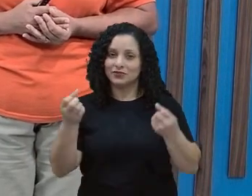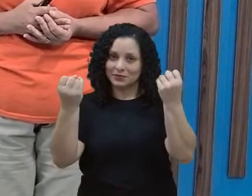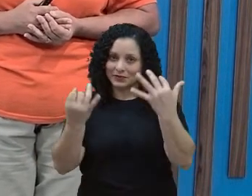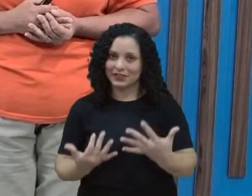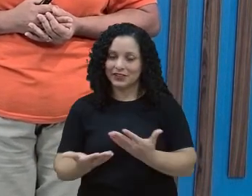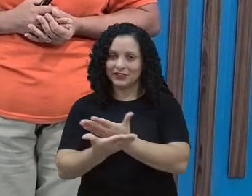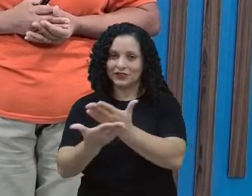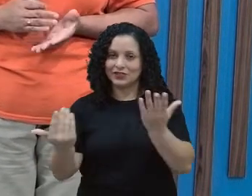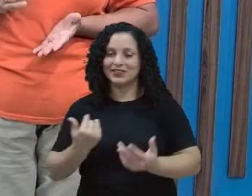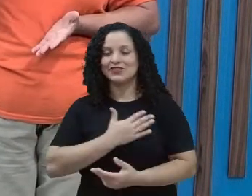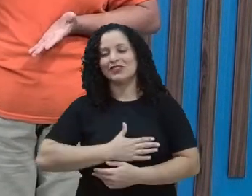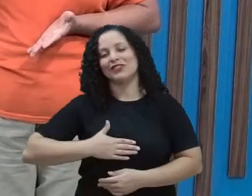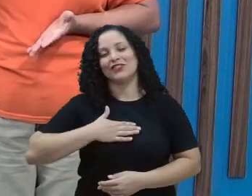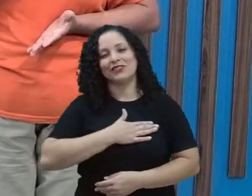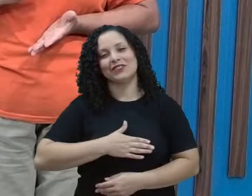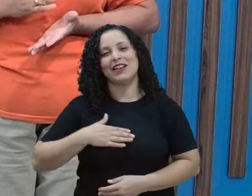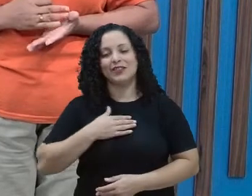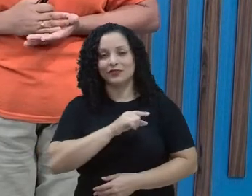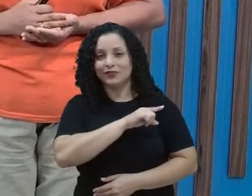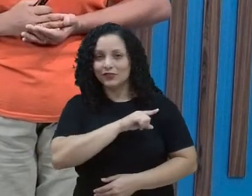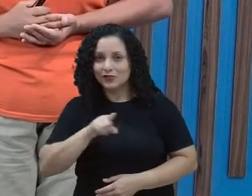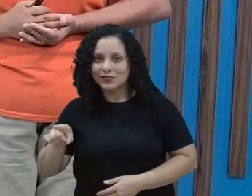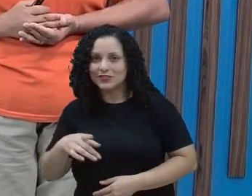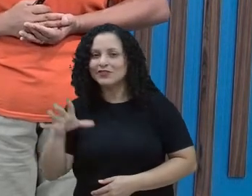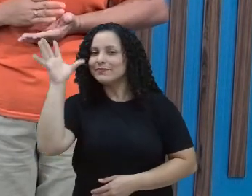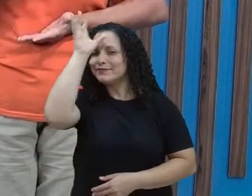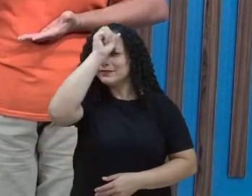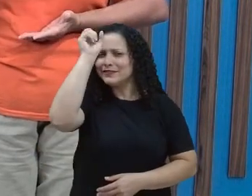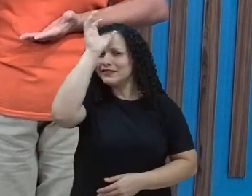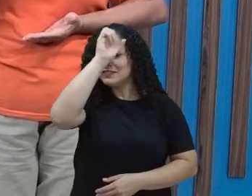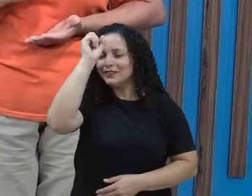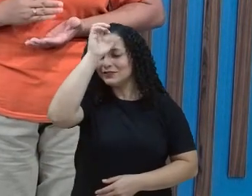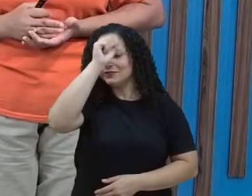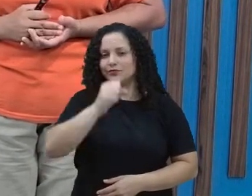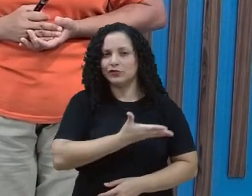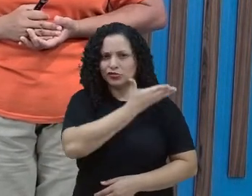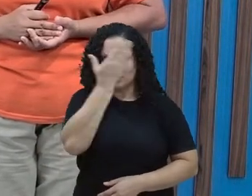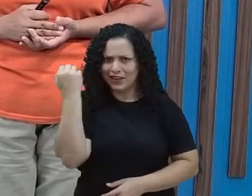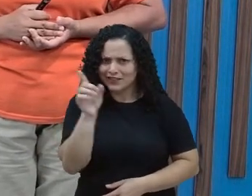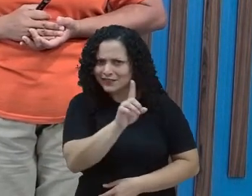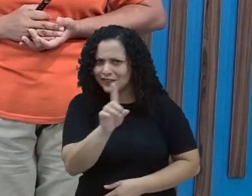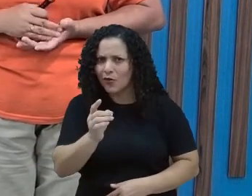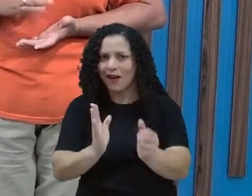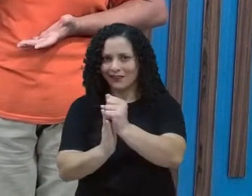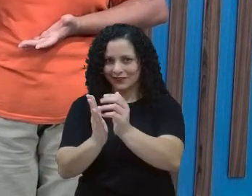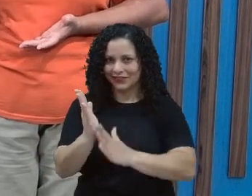vocês tenham gostado, espero que vocês tenham aprendido bastante. Não esqueçam de fazer a